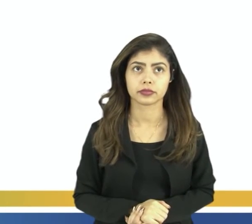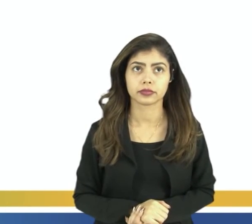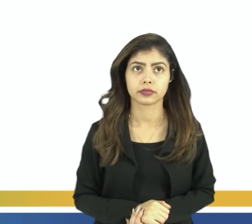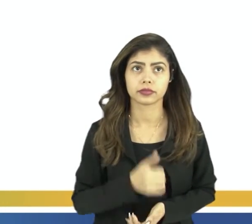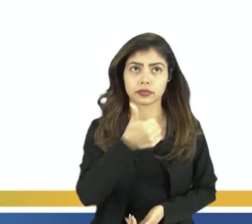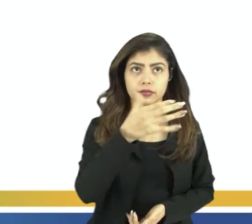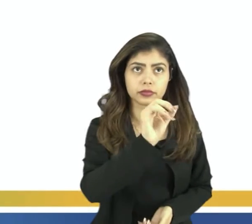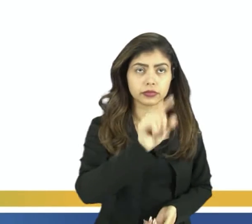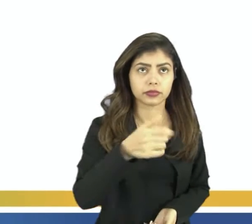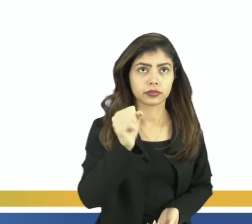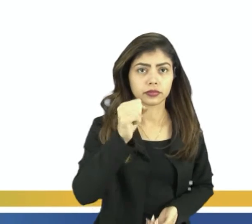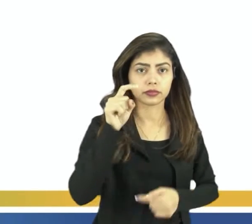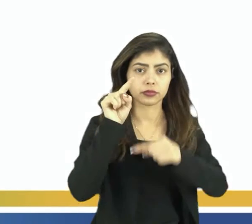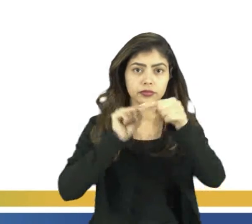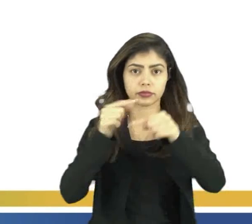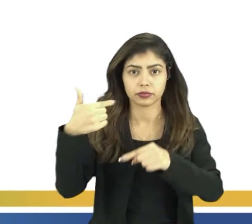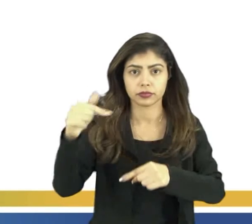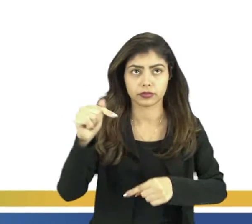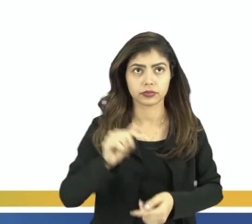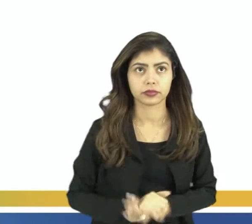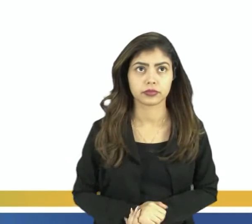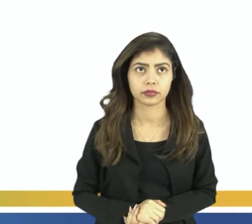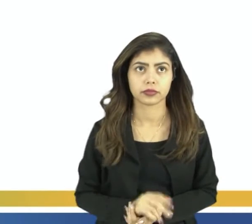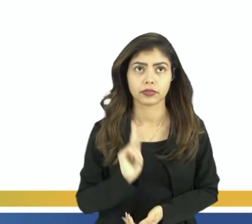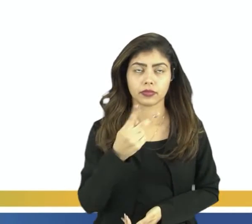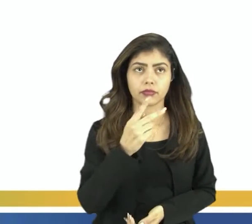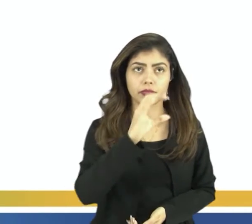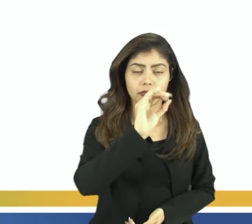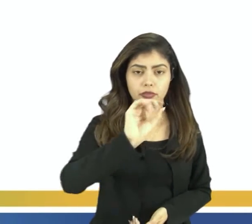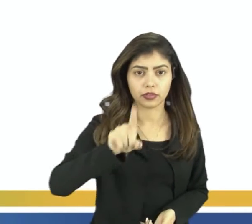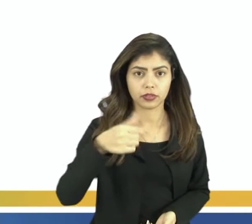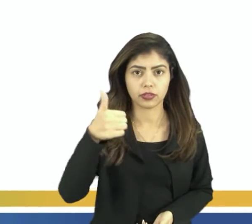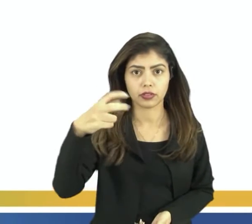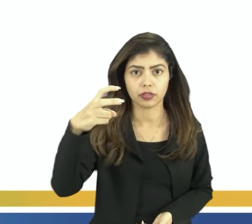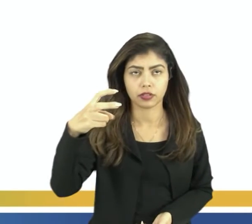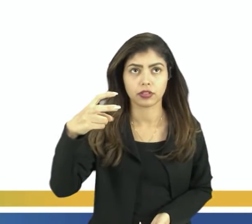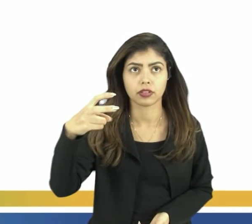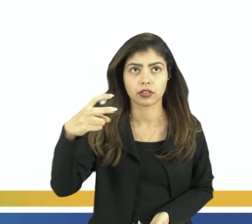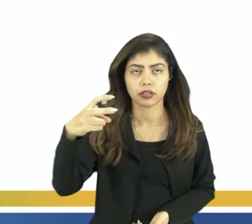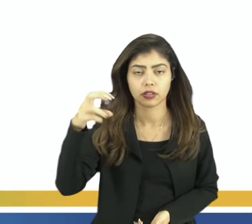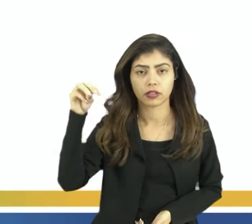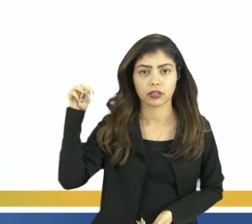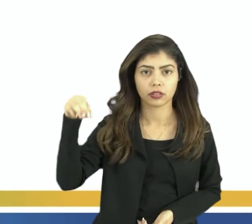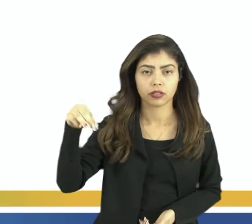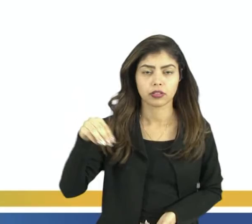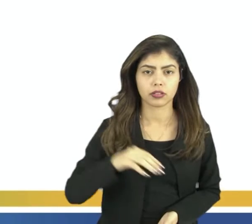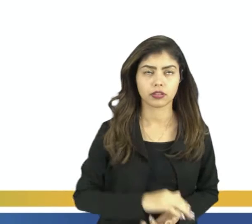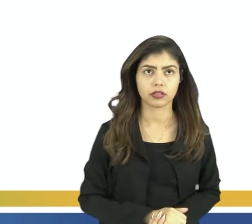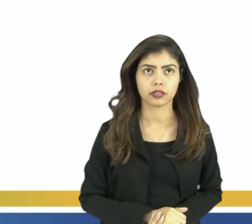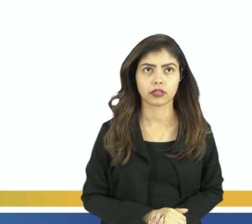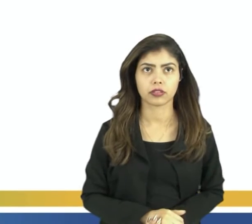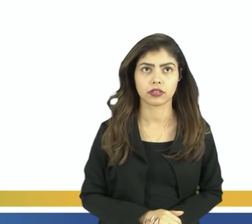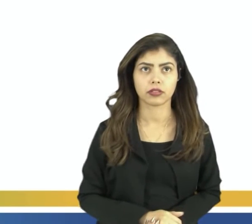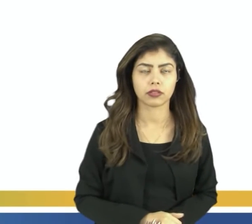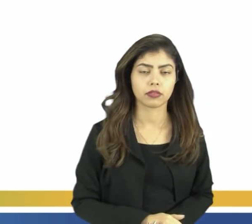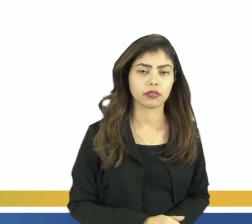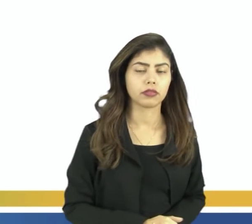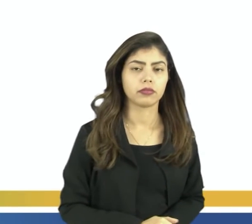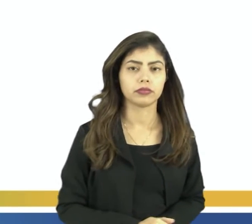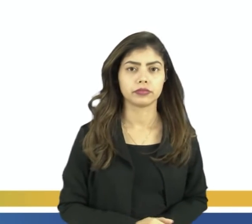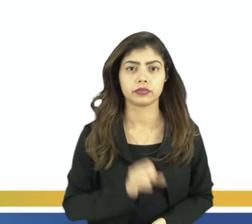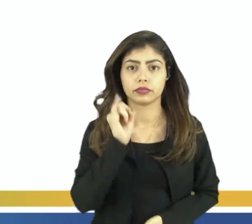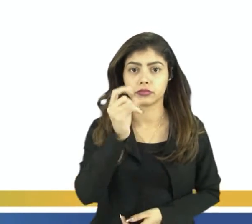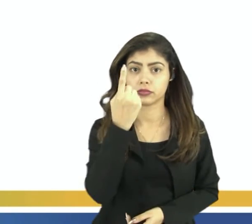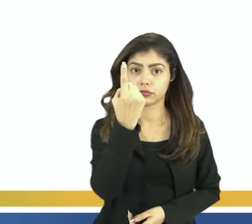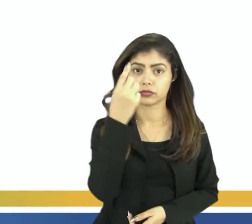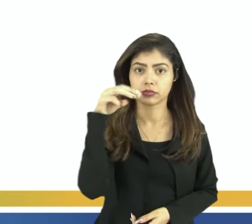lado, 10,8 e dividindo para 72. O H vai ser, fazendo a divisão, 0,15 metro.